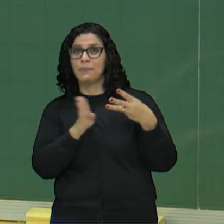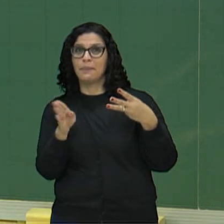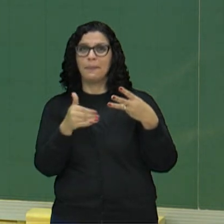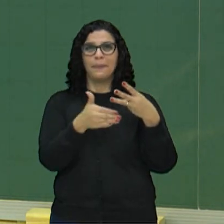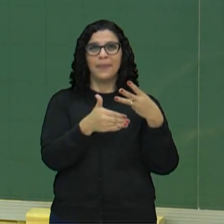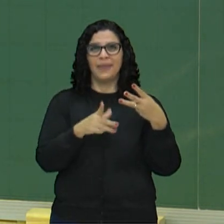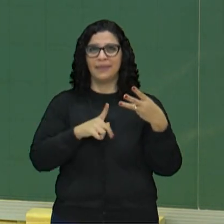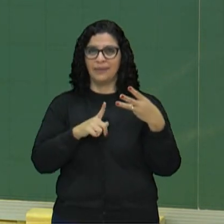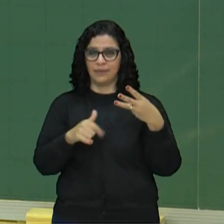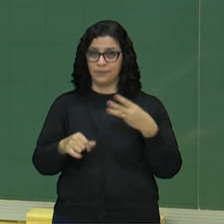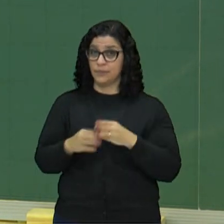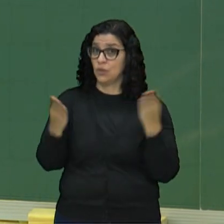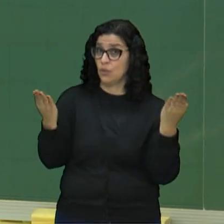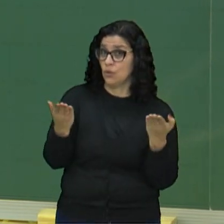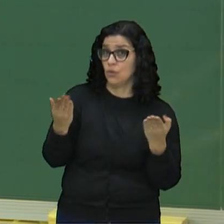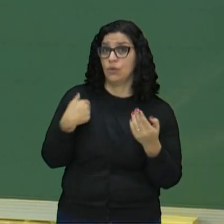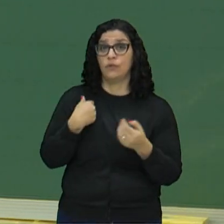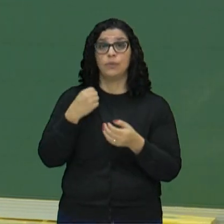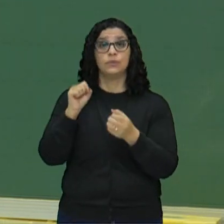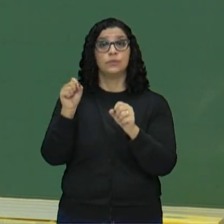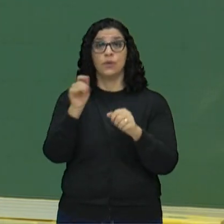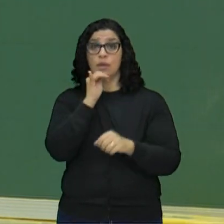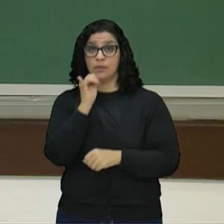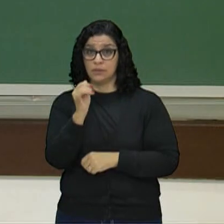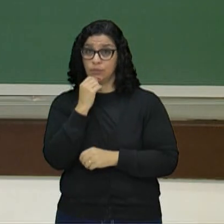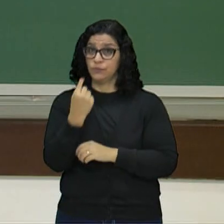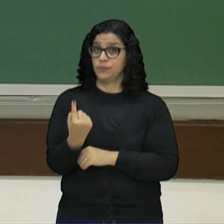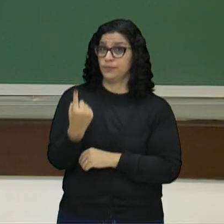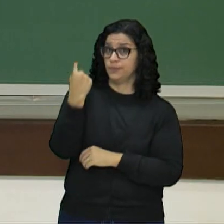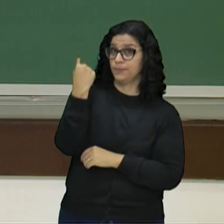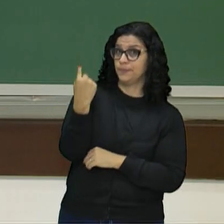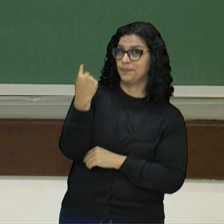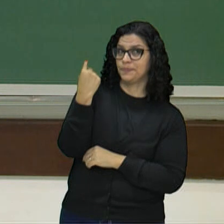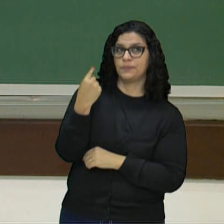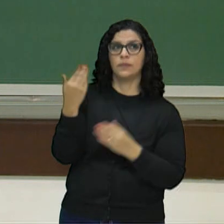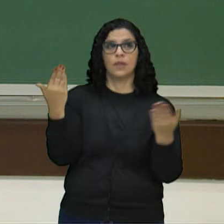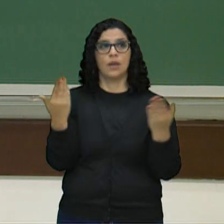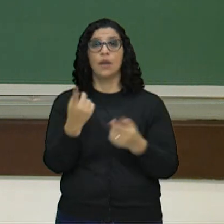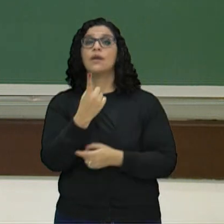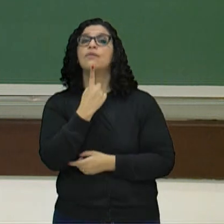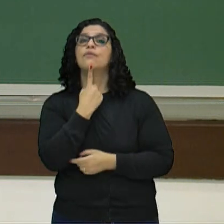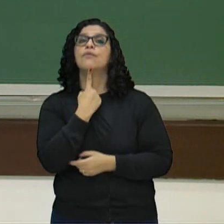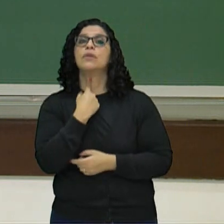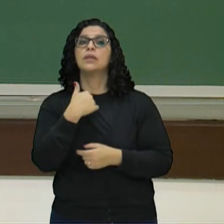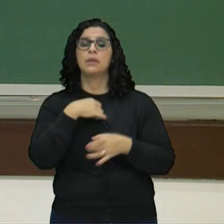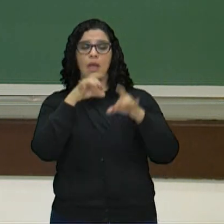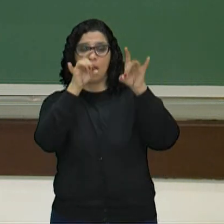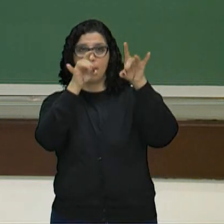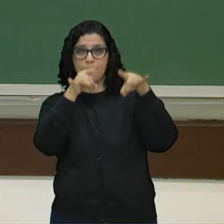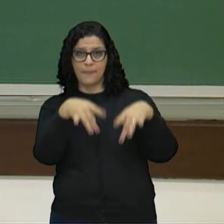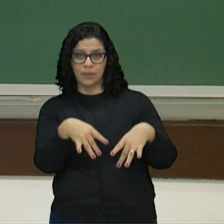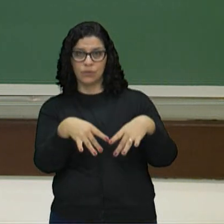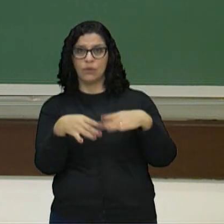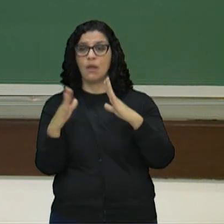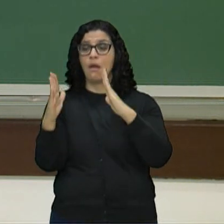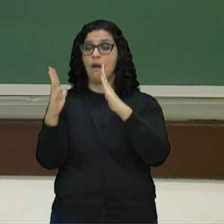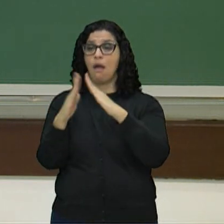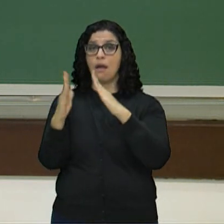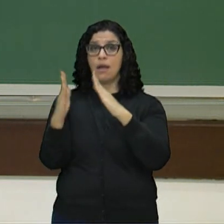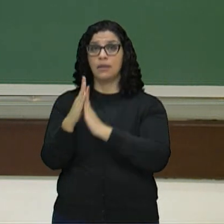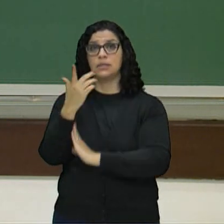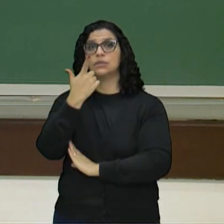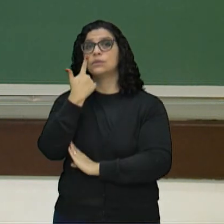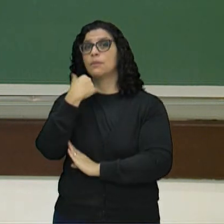bitransitivo. Vamos para o exemplo. Meu desejo de abandonar a casa